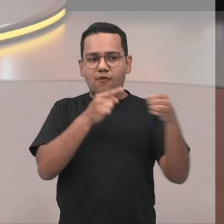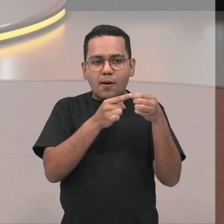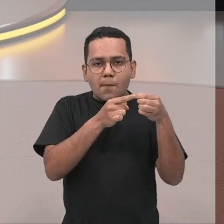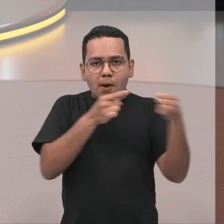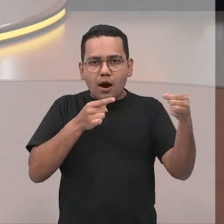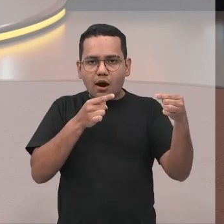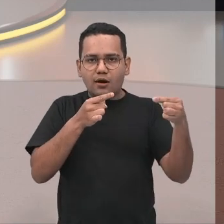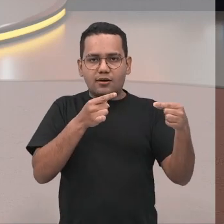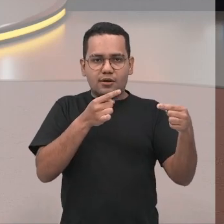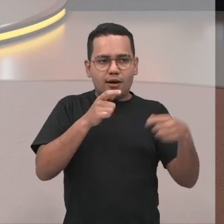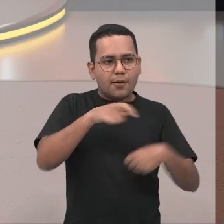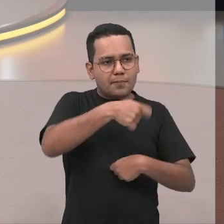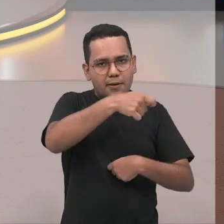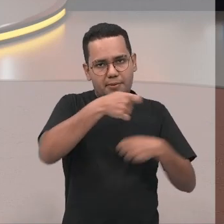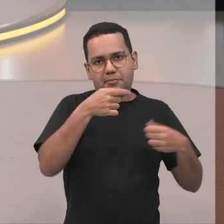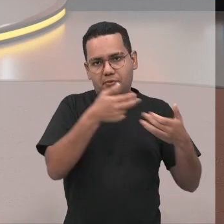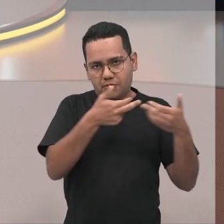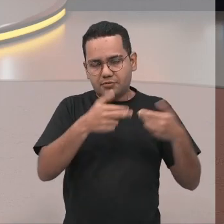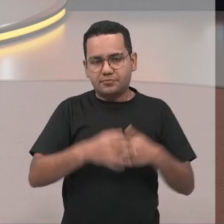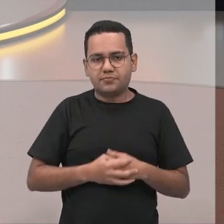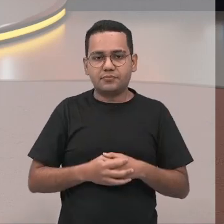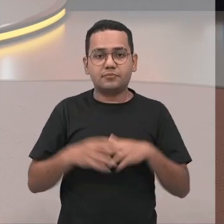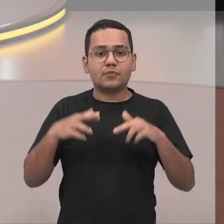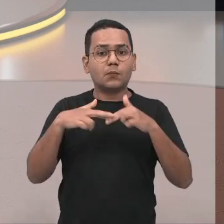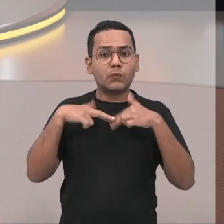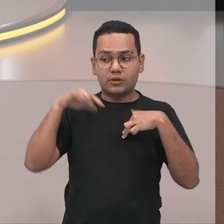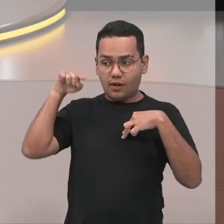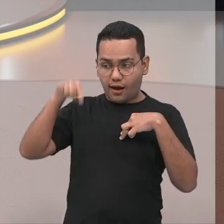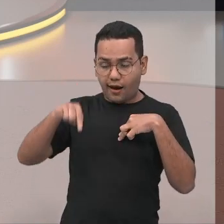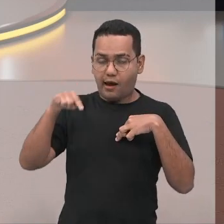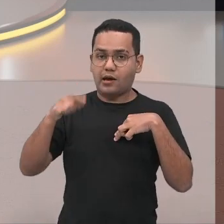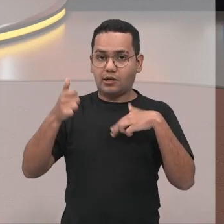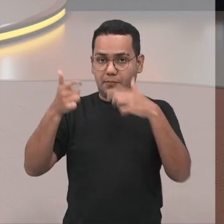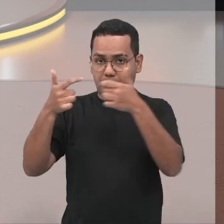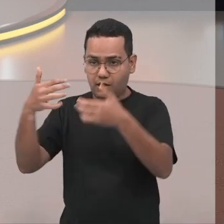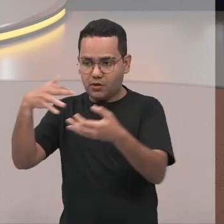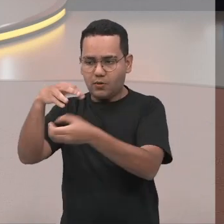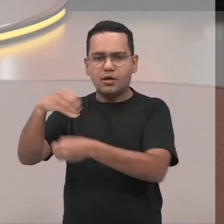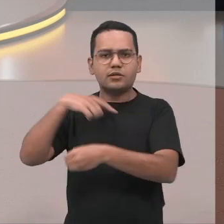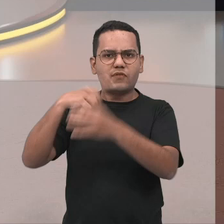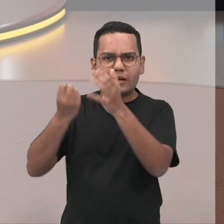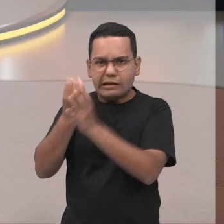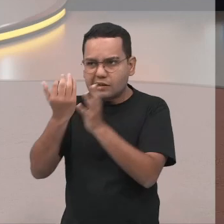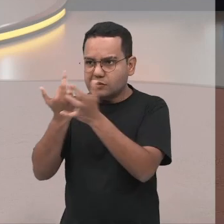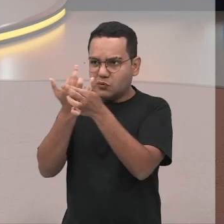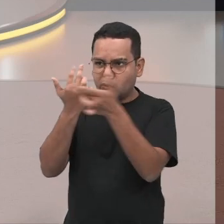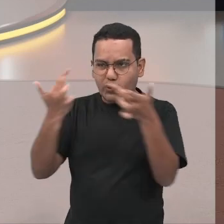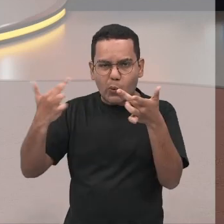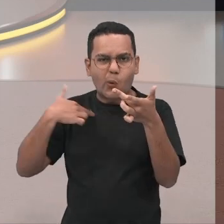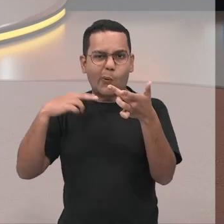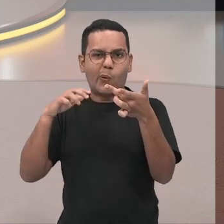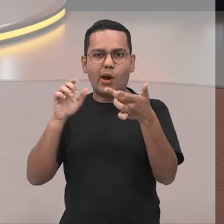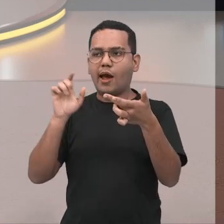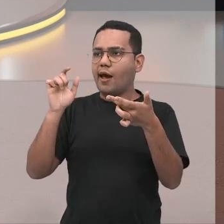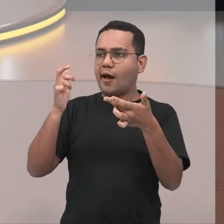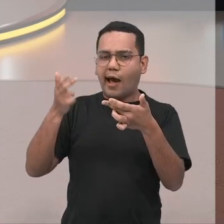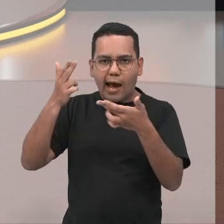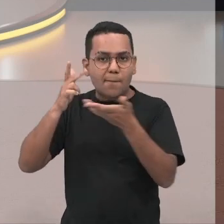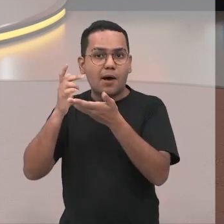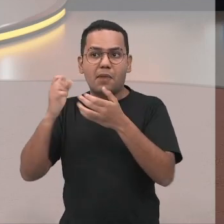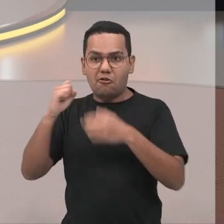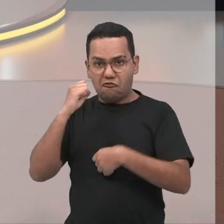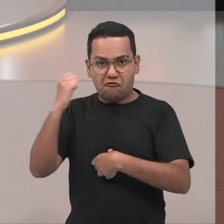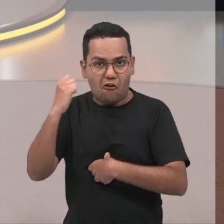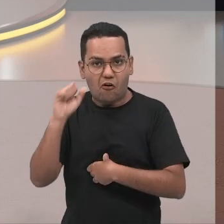aumentou muito e, consequentemente, o número de mortes também. As novas táticas de guerra foram necessárias naquele